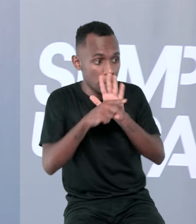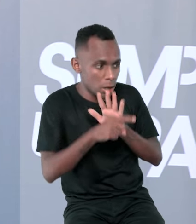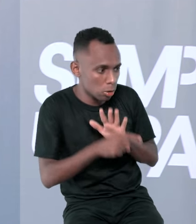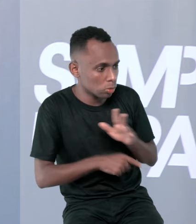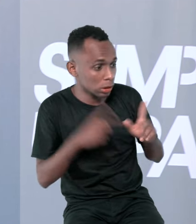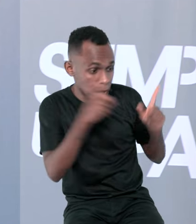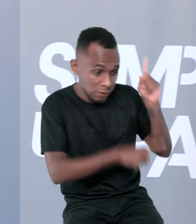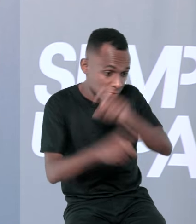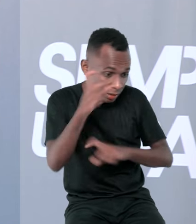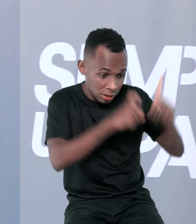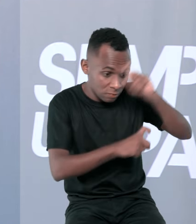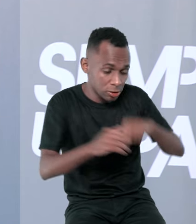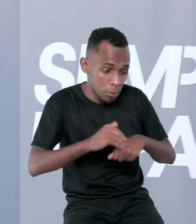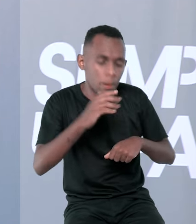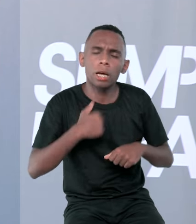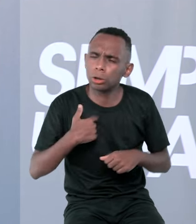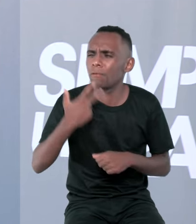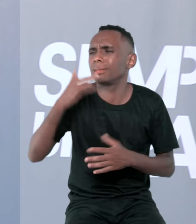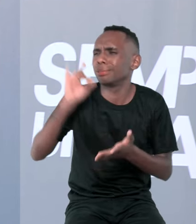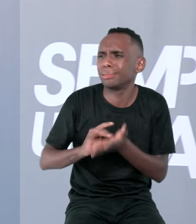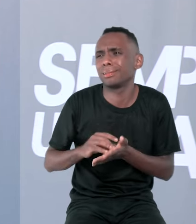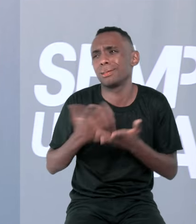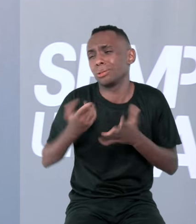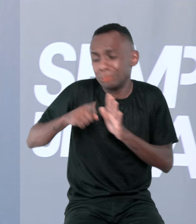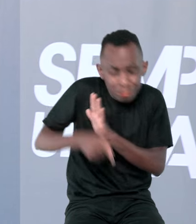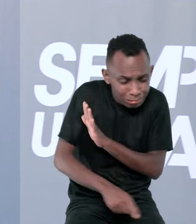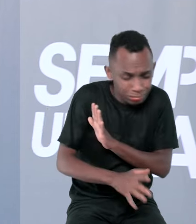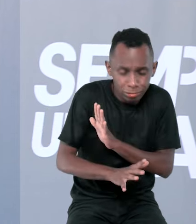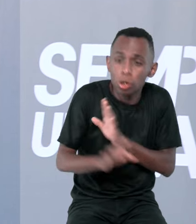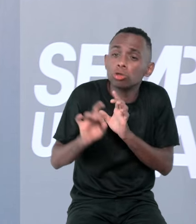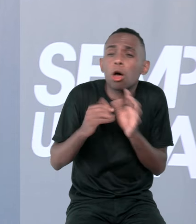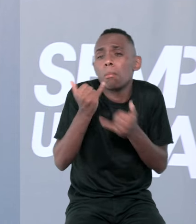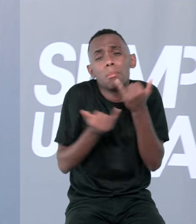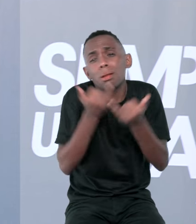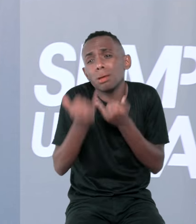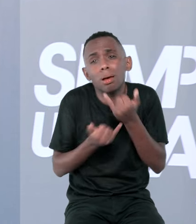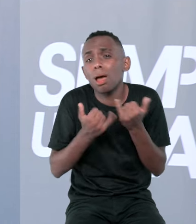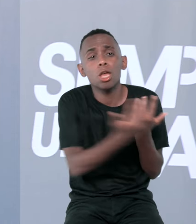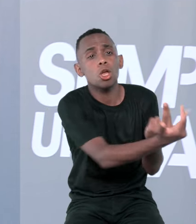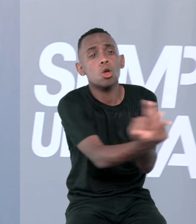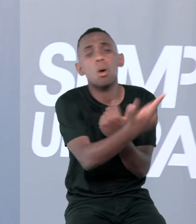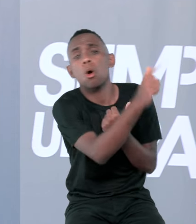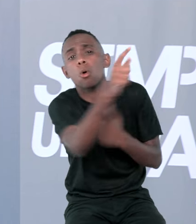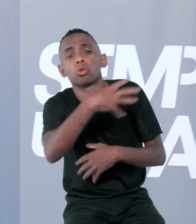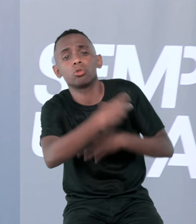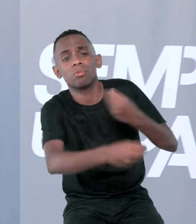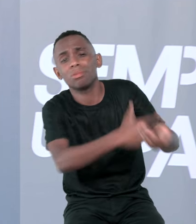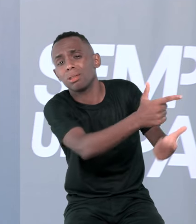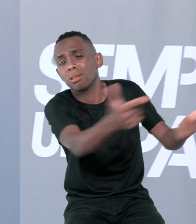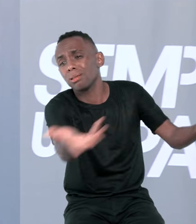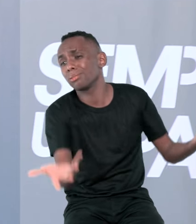mais complexas. E confesso que às vezes eu não queria ser profundo. Eu queria apenas brincar e ser como os outros filhos eram com seus